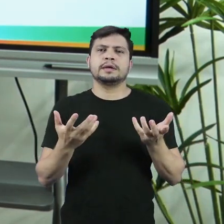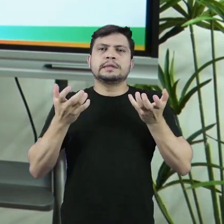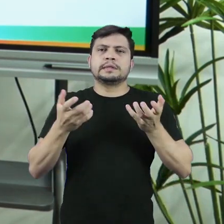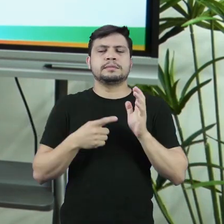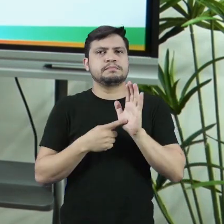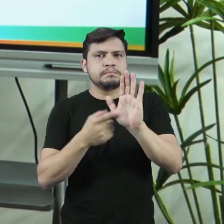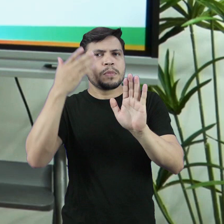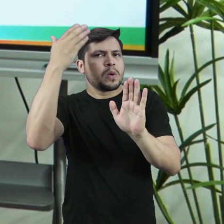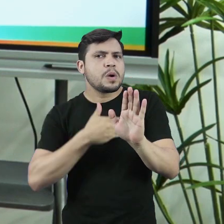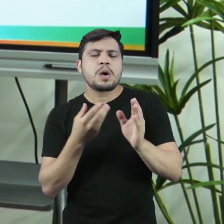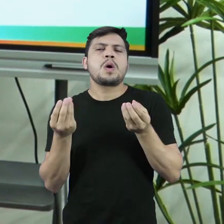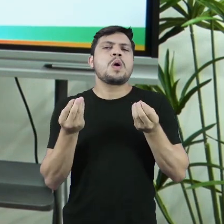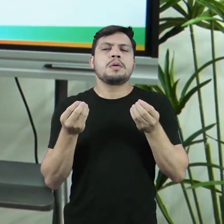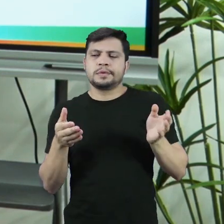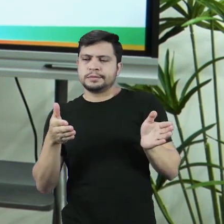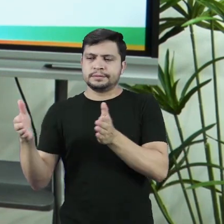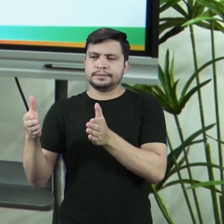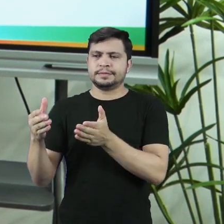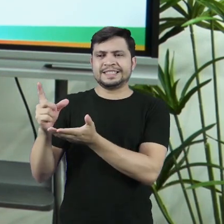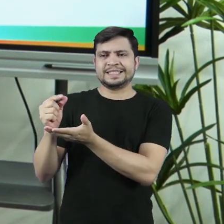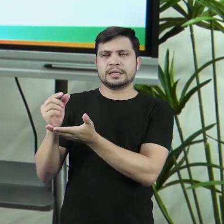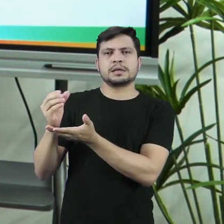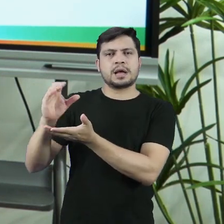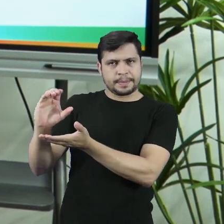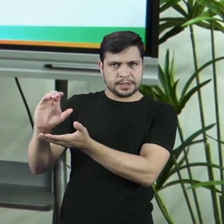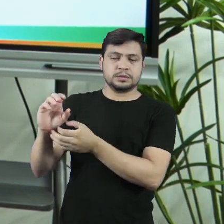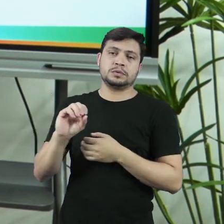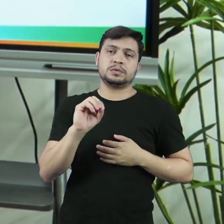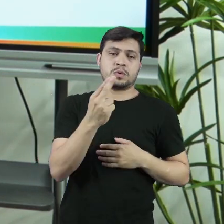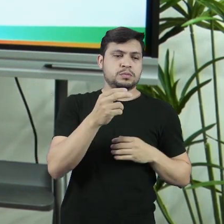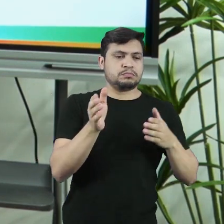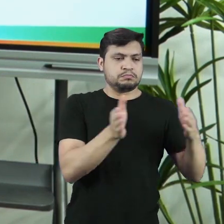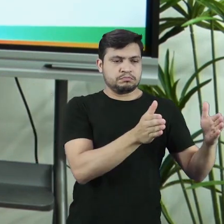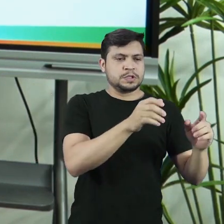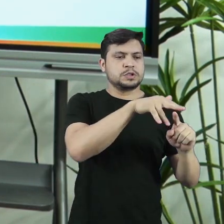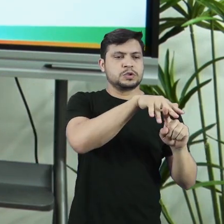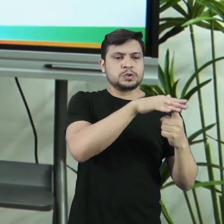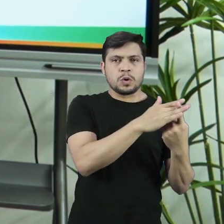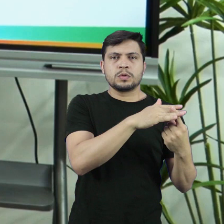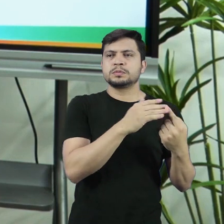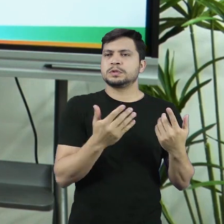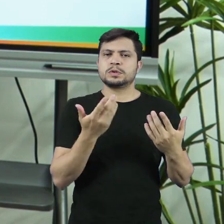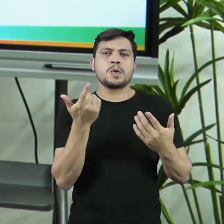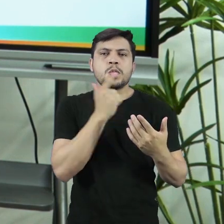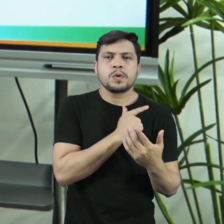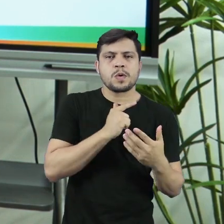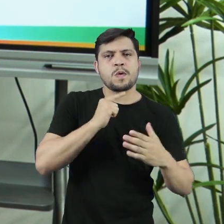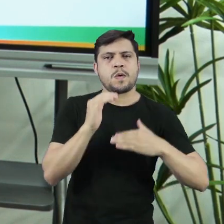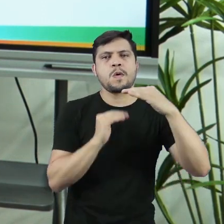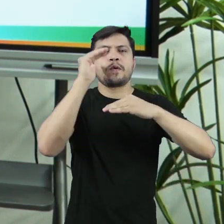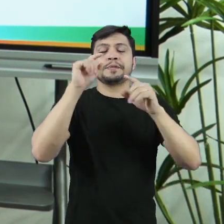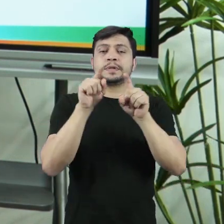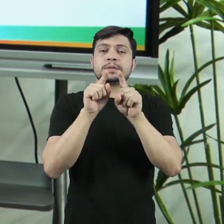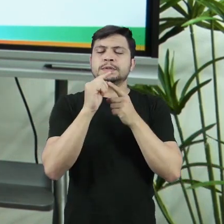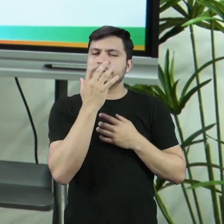o lado capitalista ou o lado socialista conseguia expandir e conseguia convencer corações e